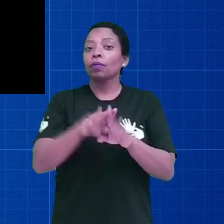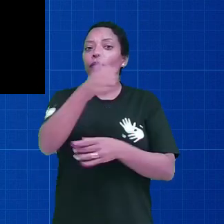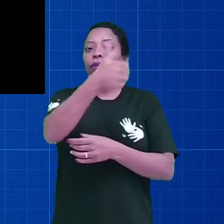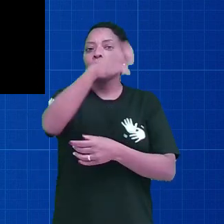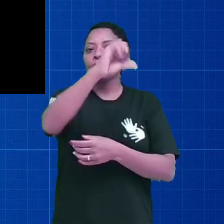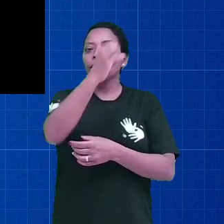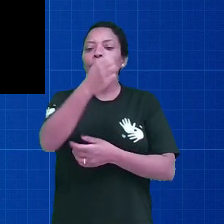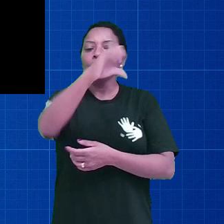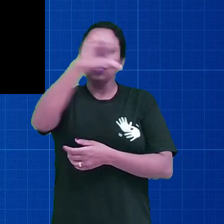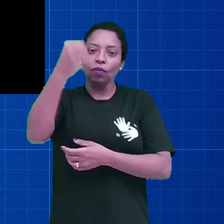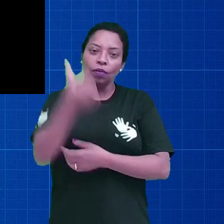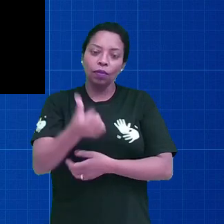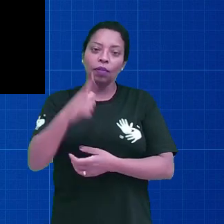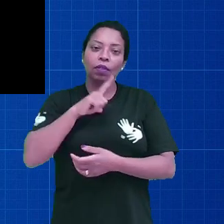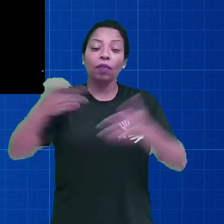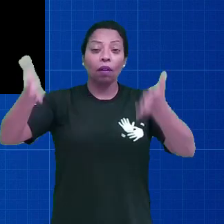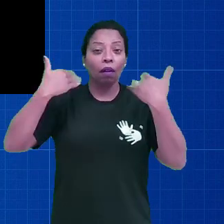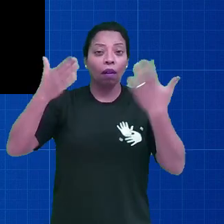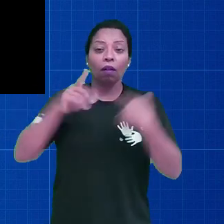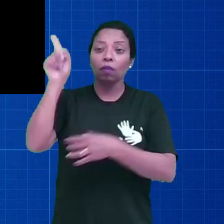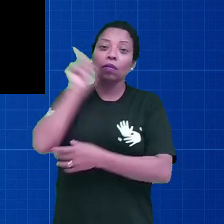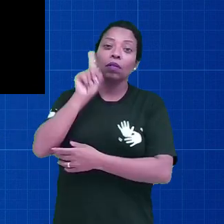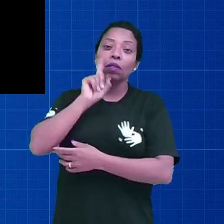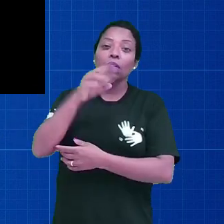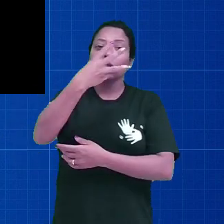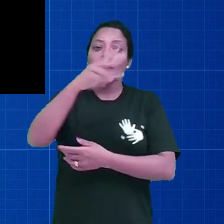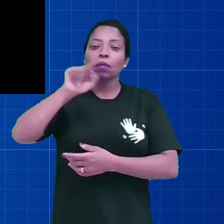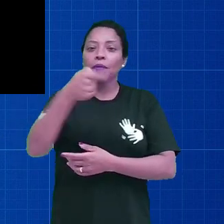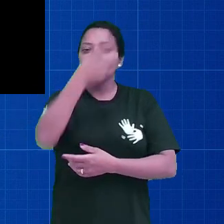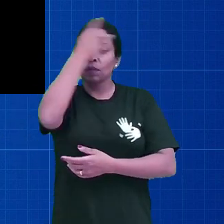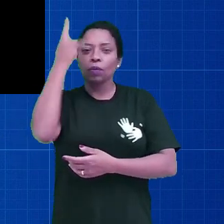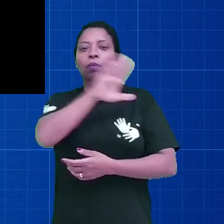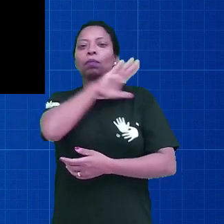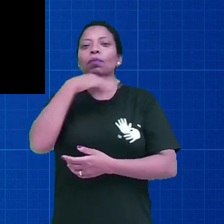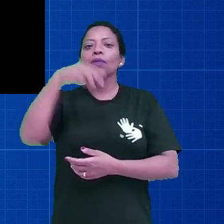1896, onda de calor nos Estados Unidos matou mais de 3 mil só em Nova York.